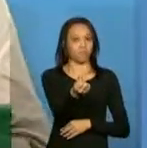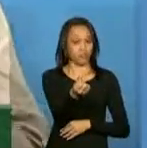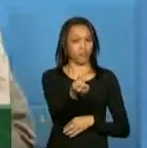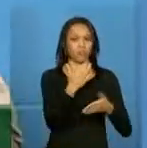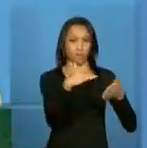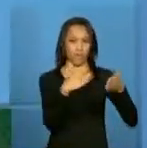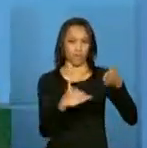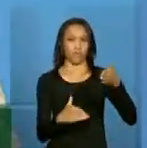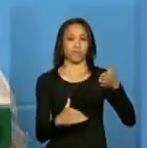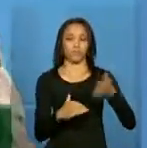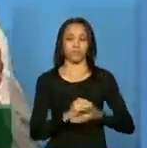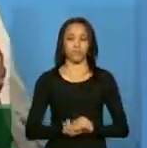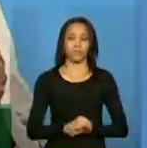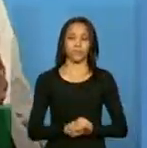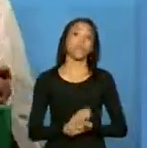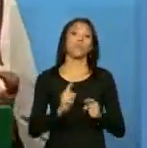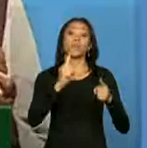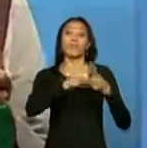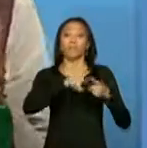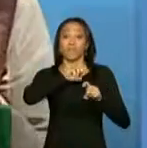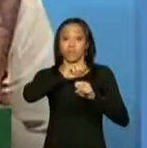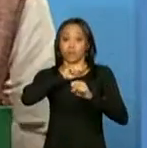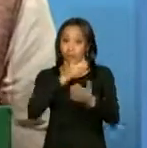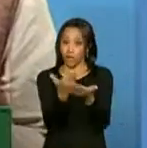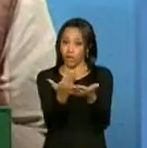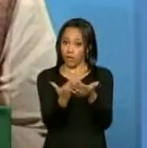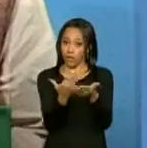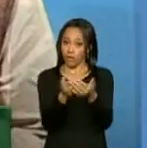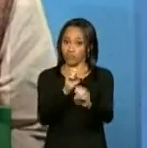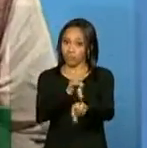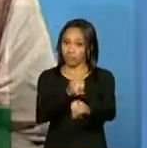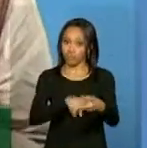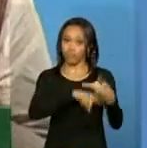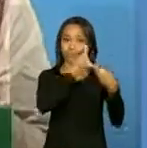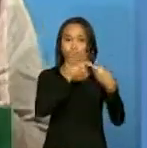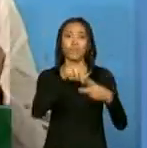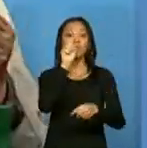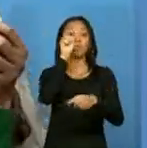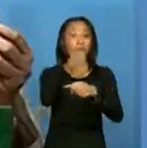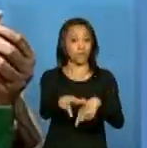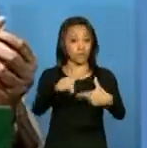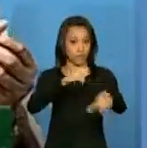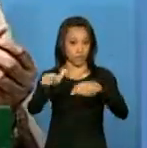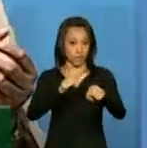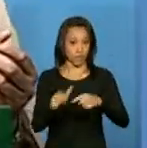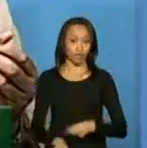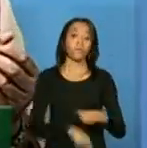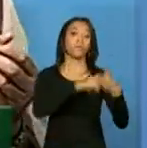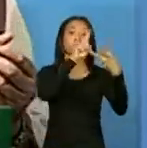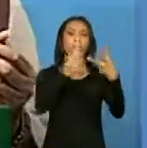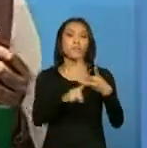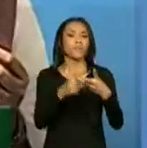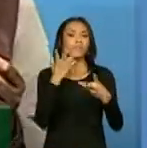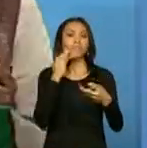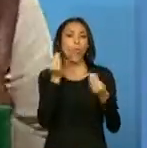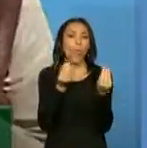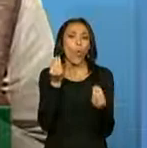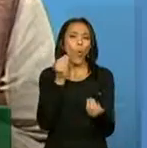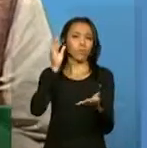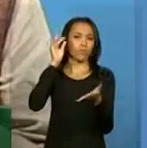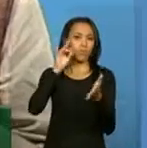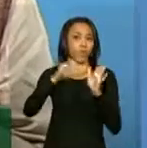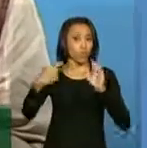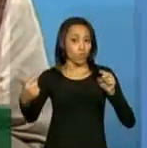seis. Educação. Employment, emprego, enforcement, aplicação da